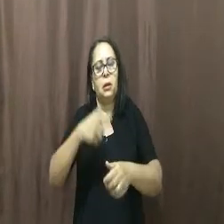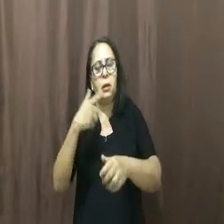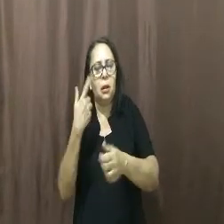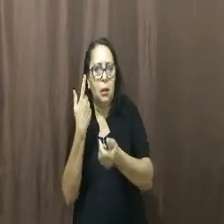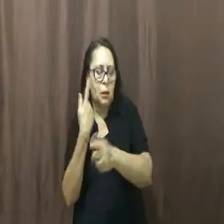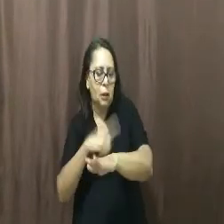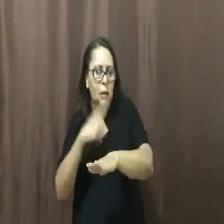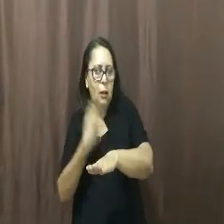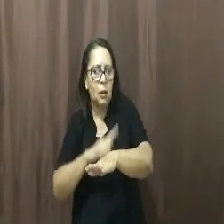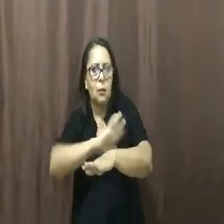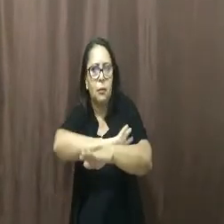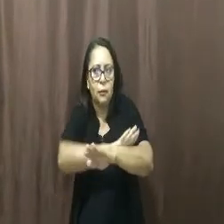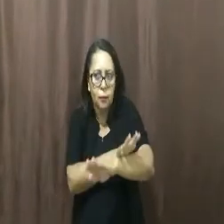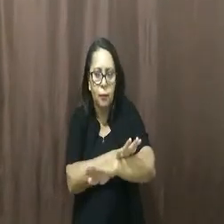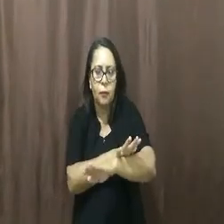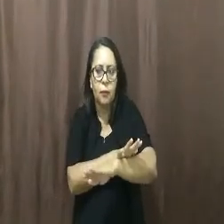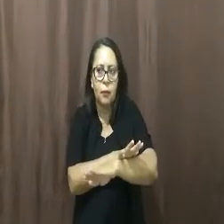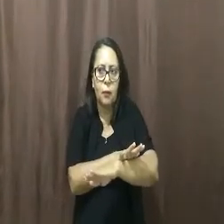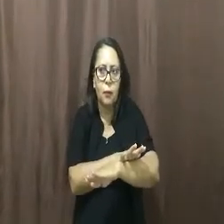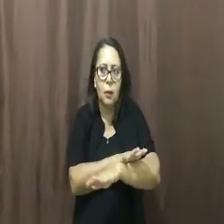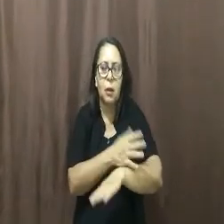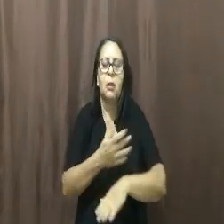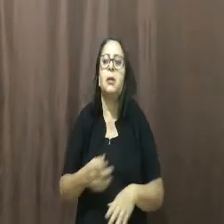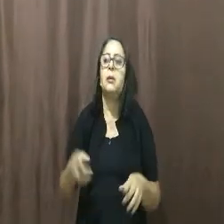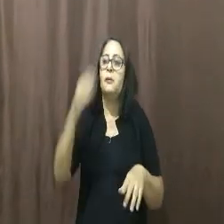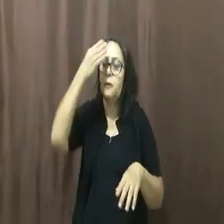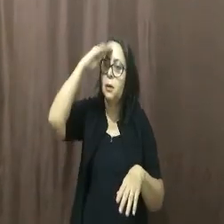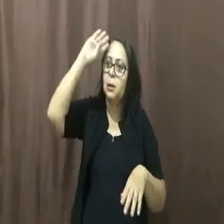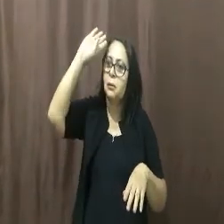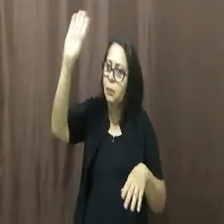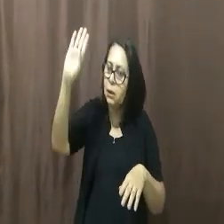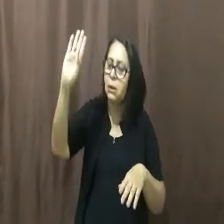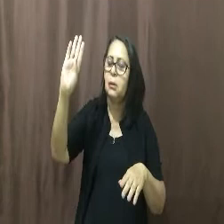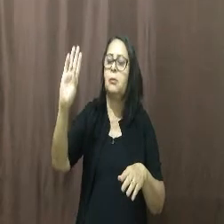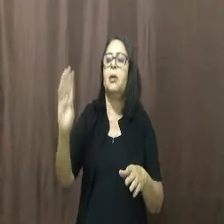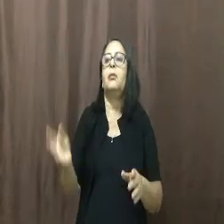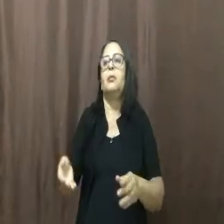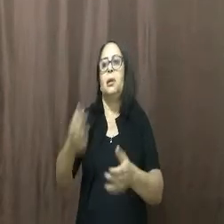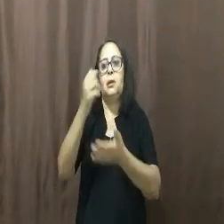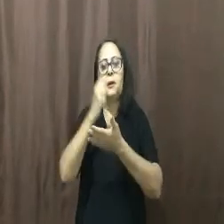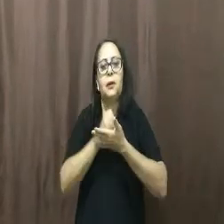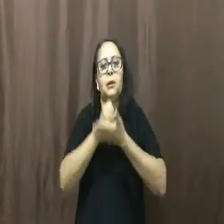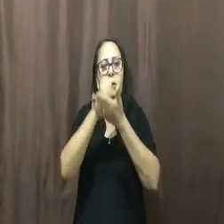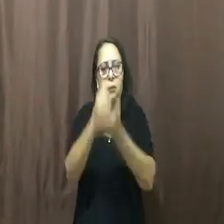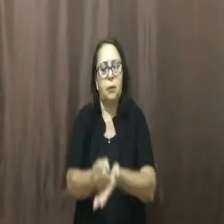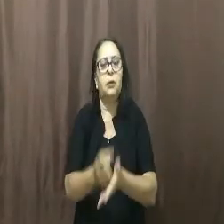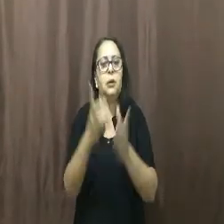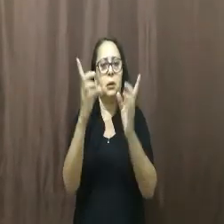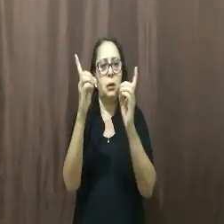na luta antirracista e, principalmente, em defesa da democracia.